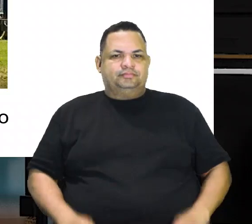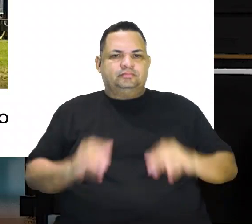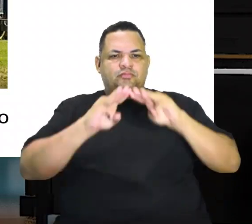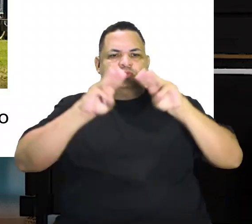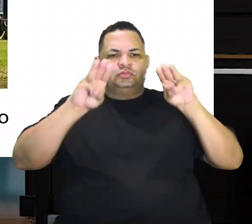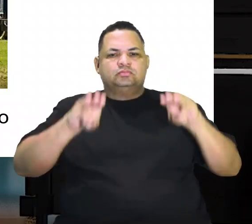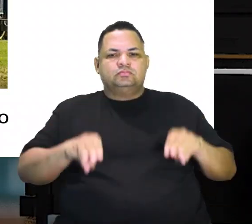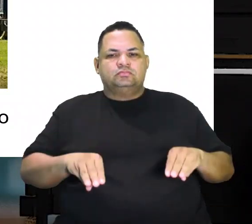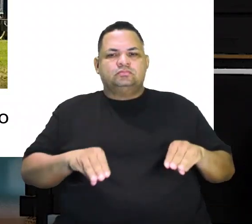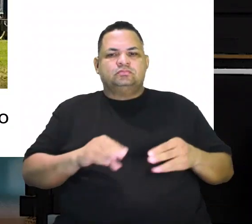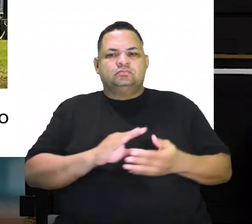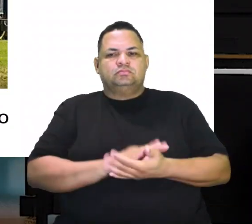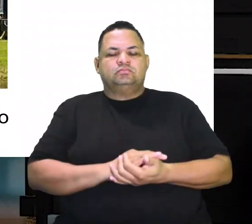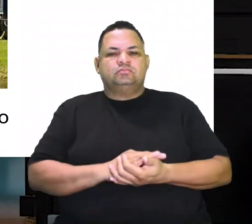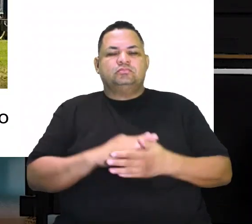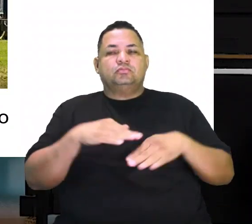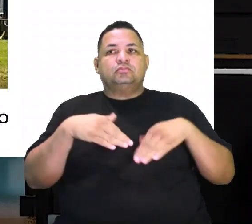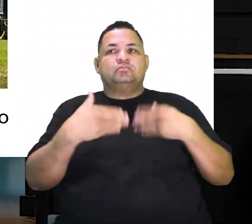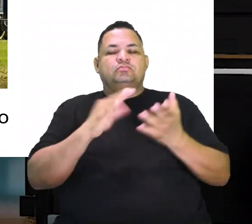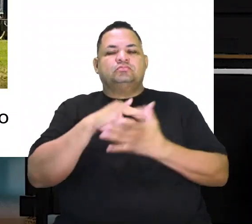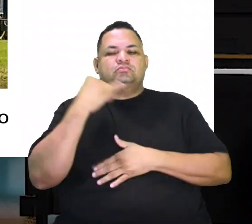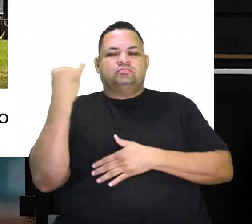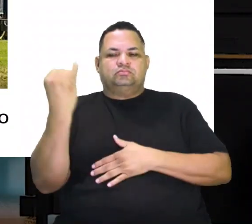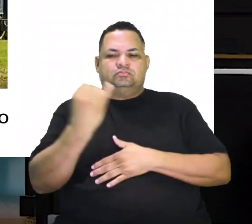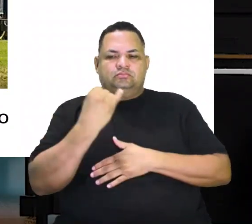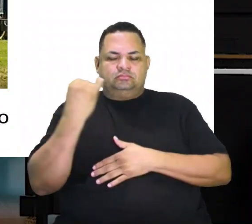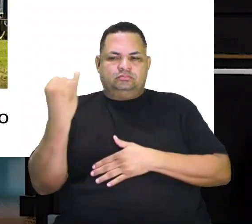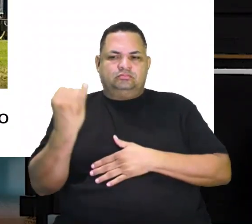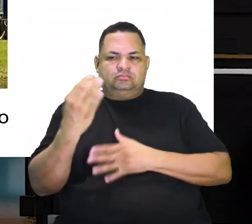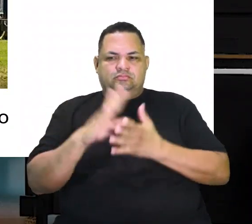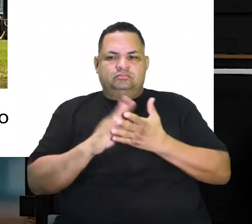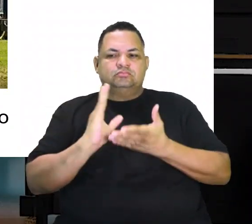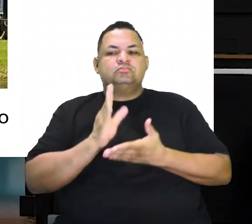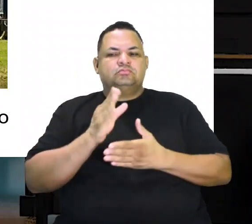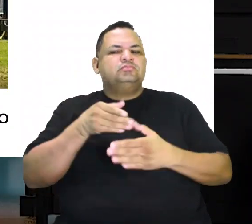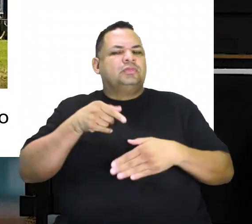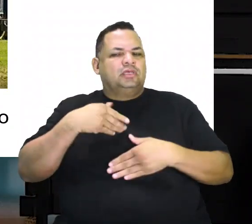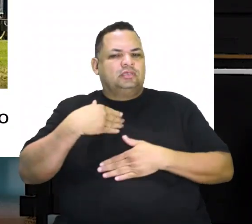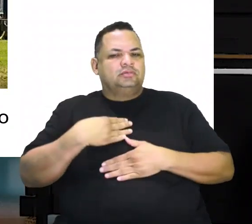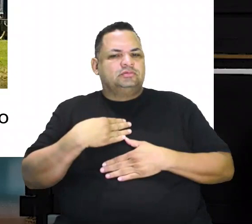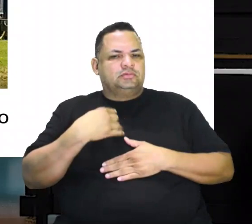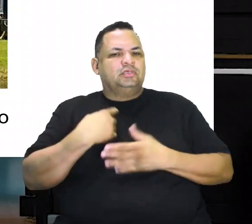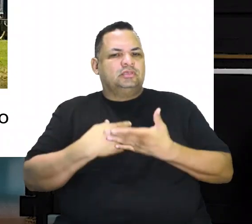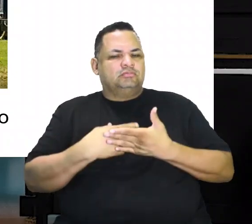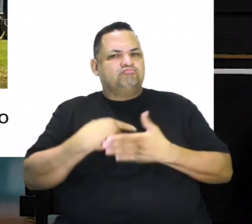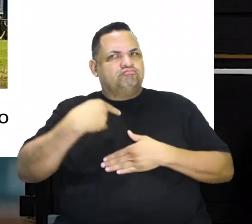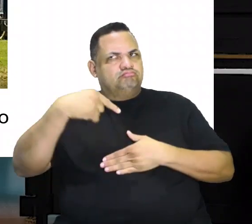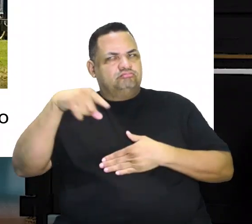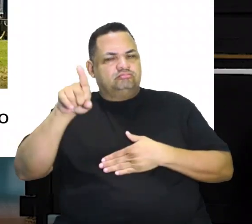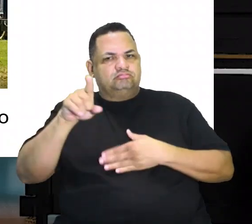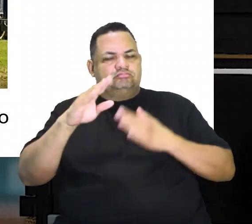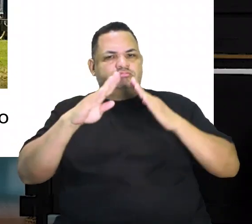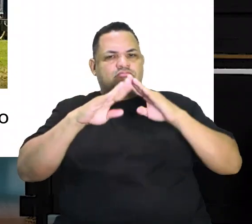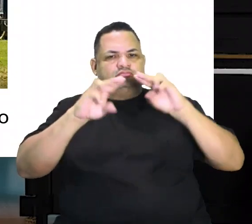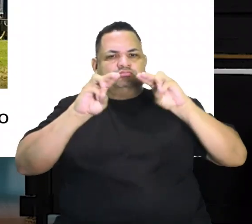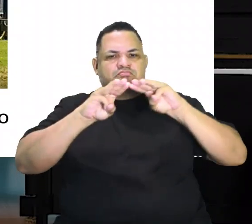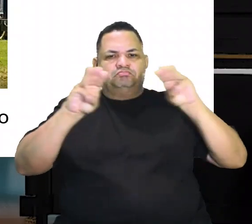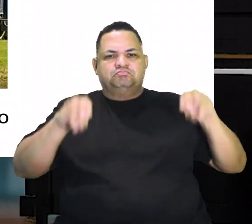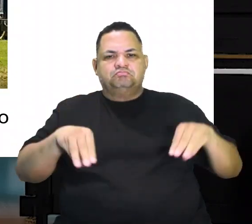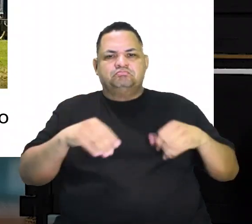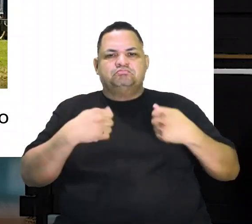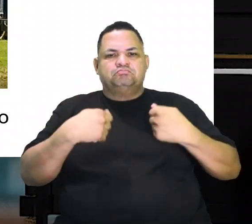museu. Qual a importância do museu? Você já foi em algum museu? Não precisa ser uma